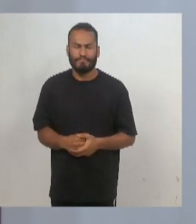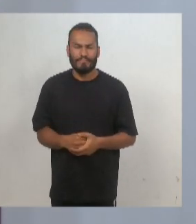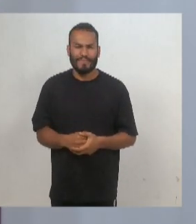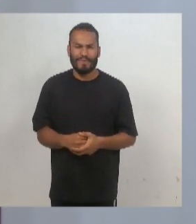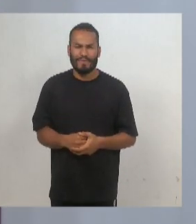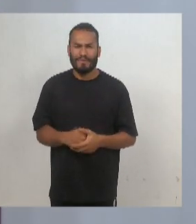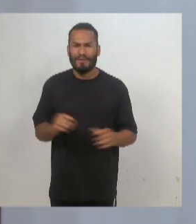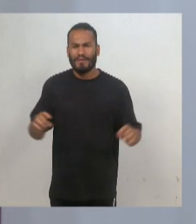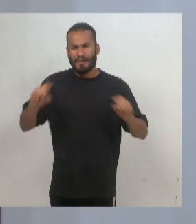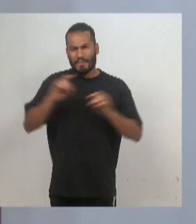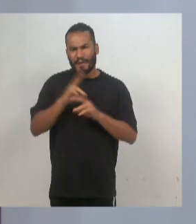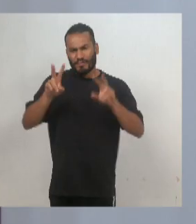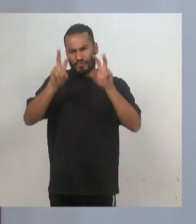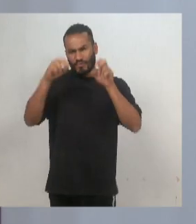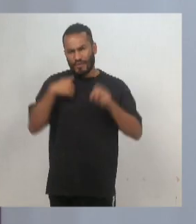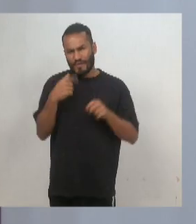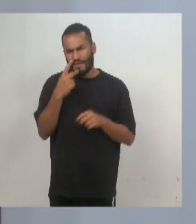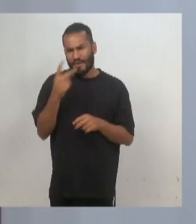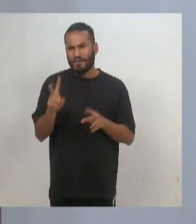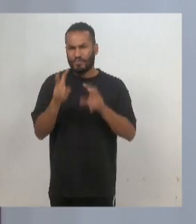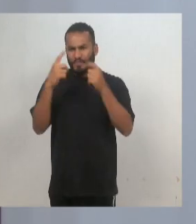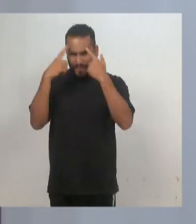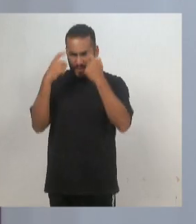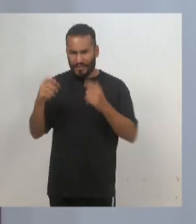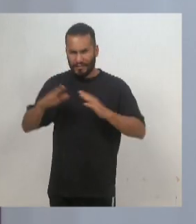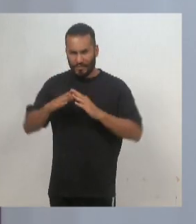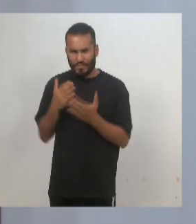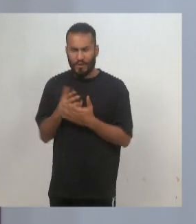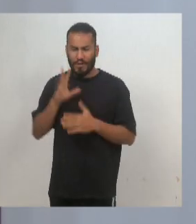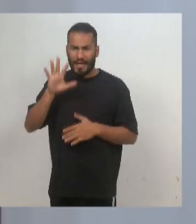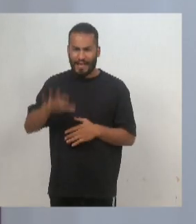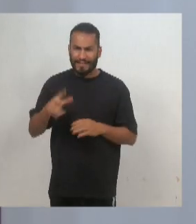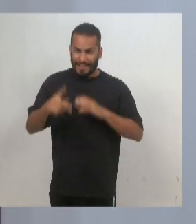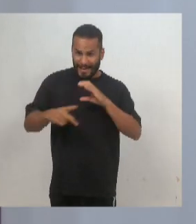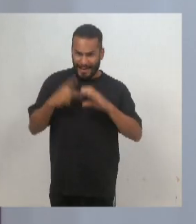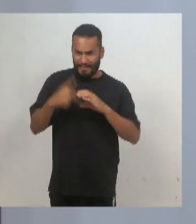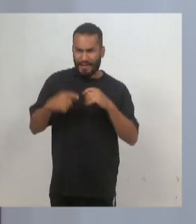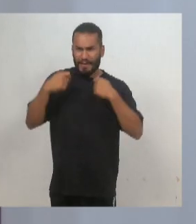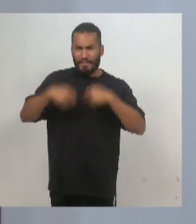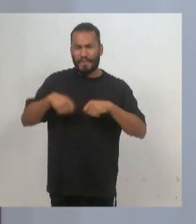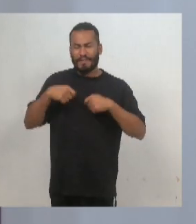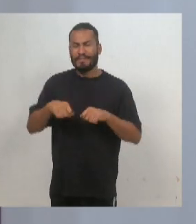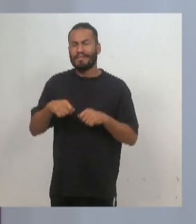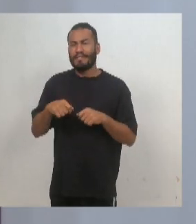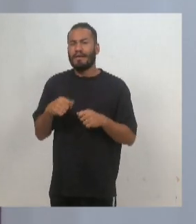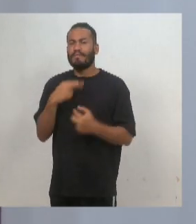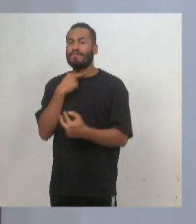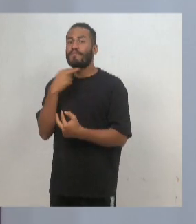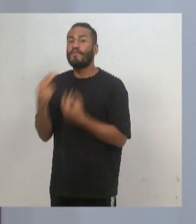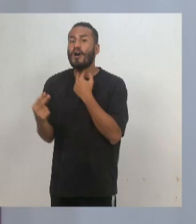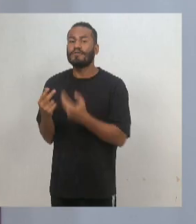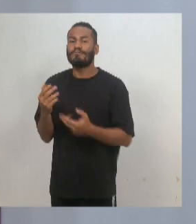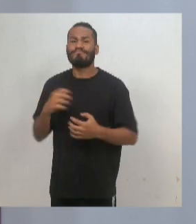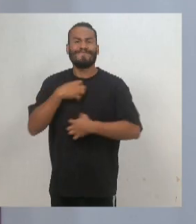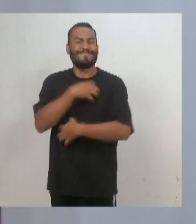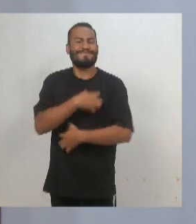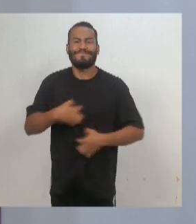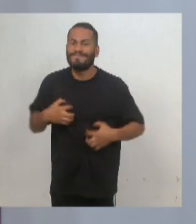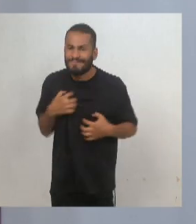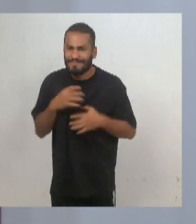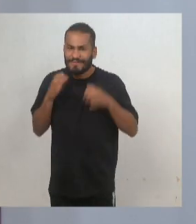E para encerrar o assunto que eu estava falando sobre a violência escolar, essa Câmara deve ser porta-voz dessa revolta